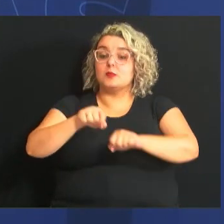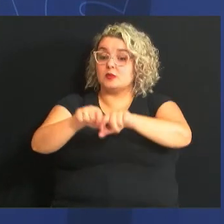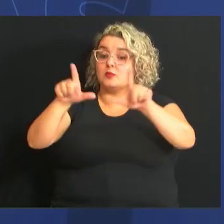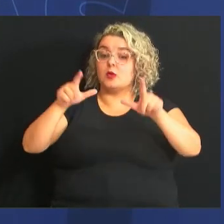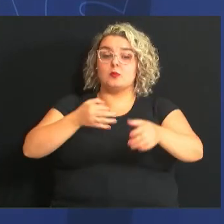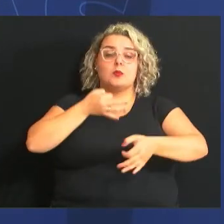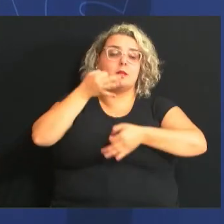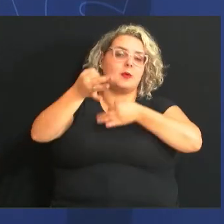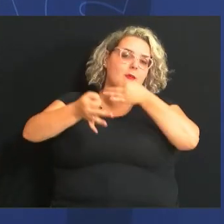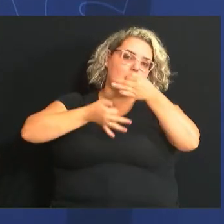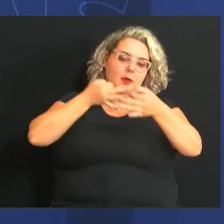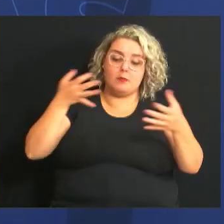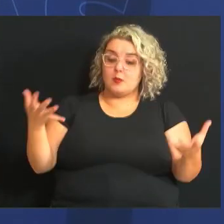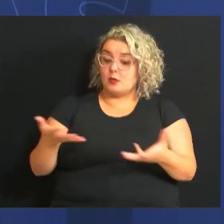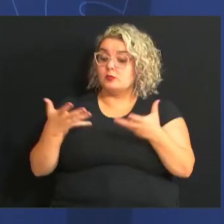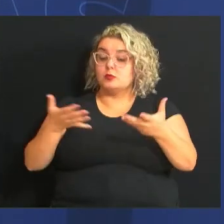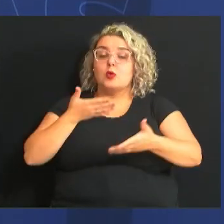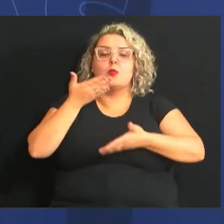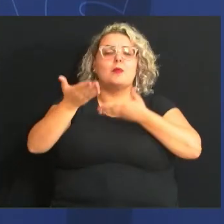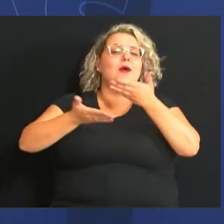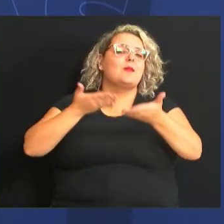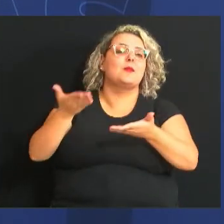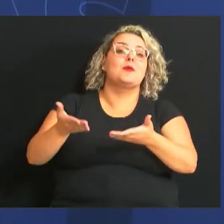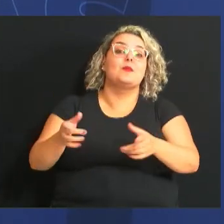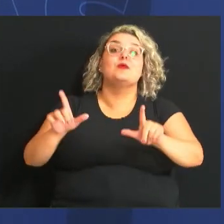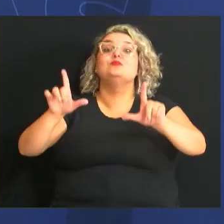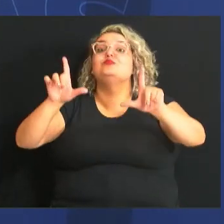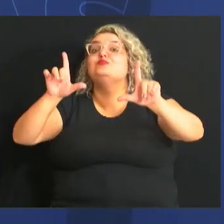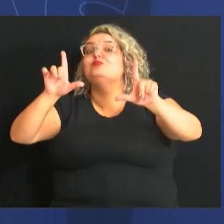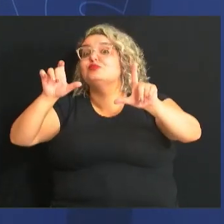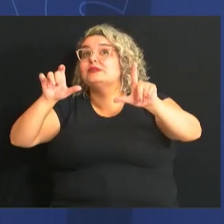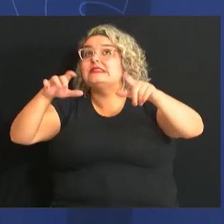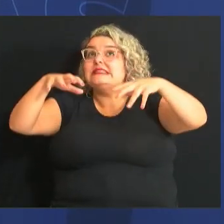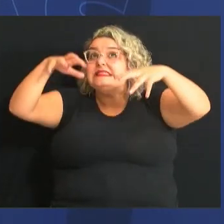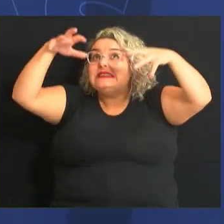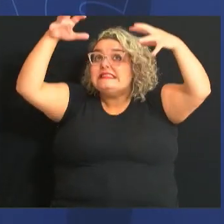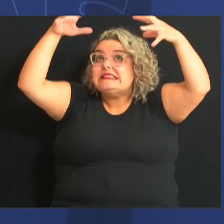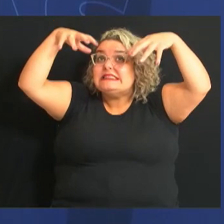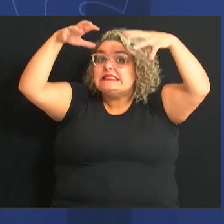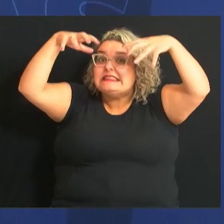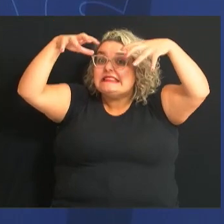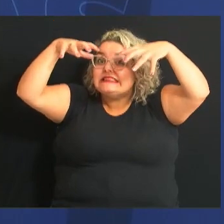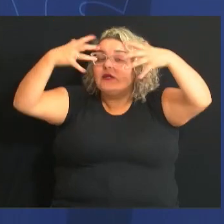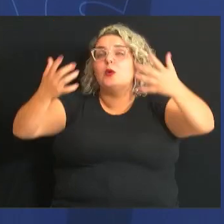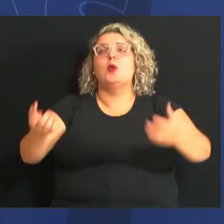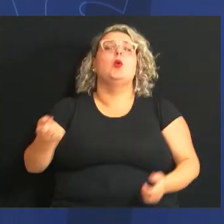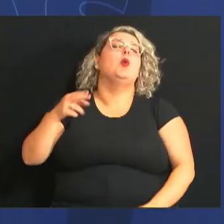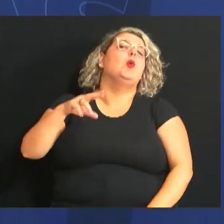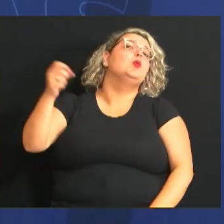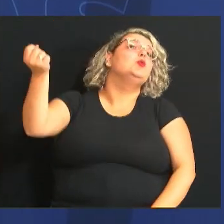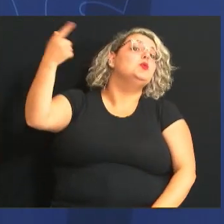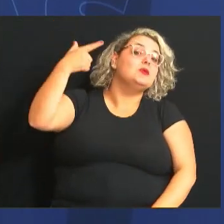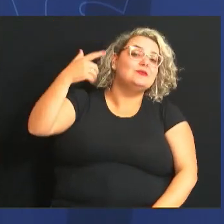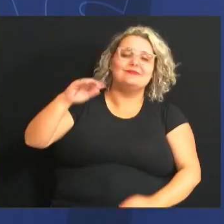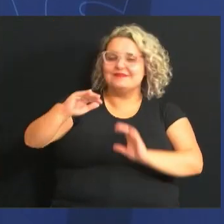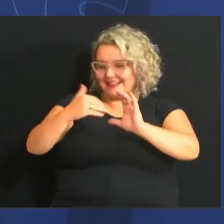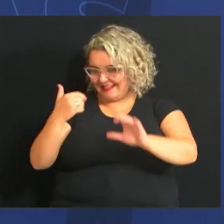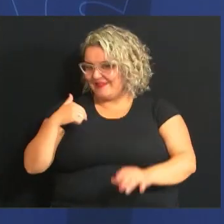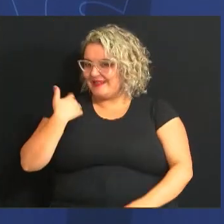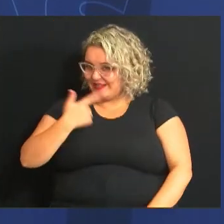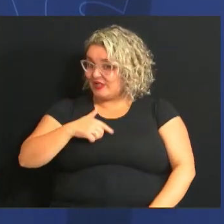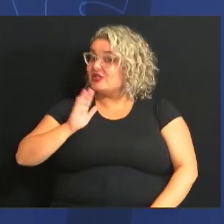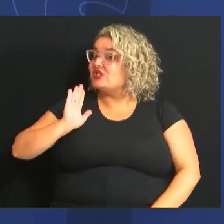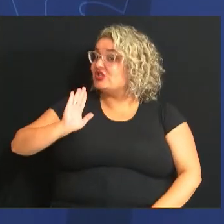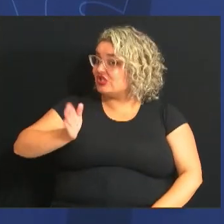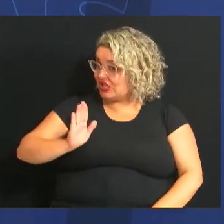crítica construtiva, quer tirar uma foto, tá para chover aí na sua região ou está sol ainda? Manda aqui pra gente que já já nós vamos